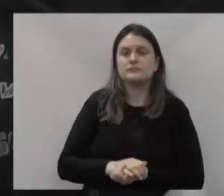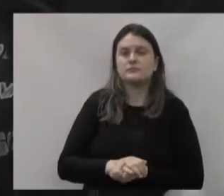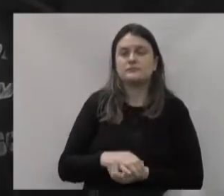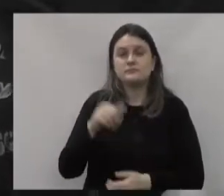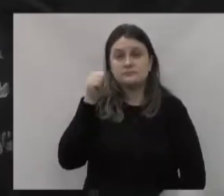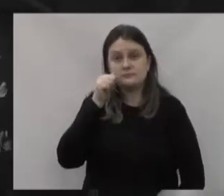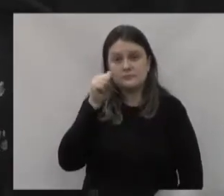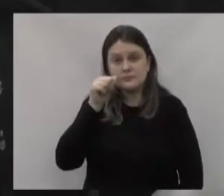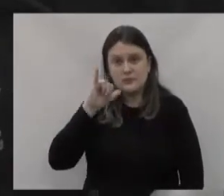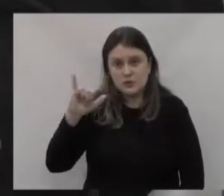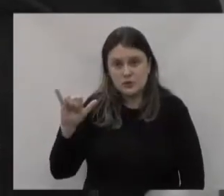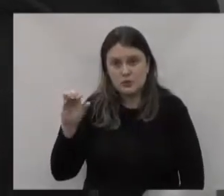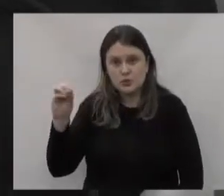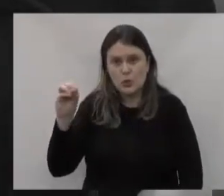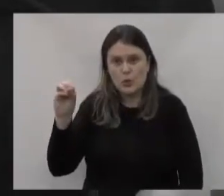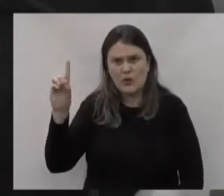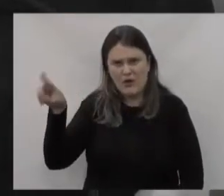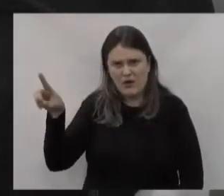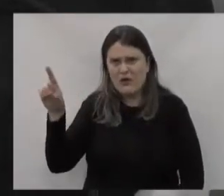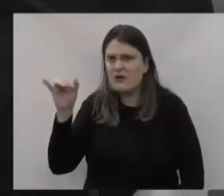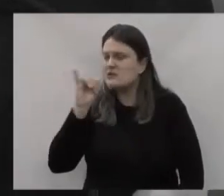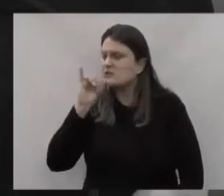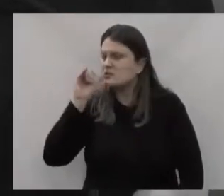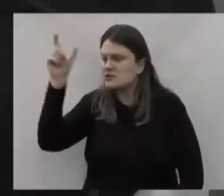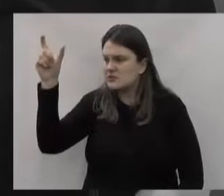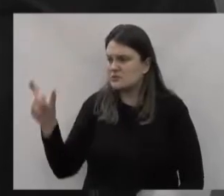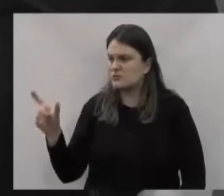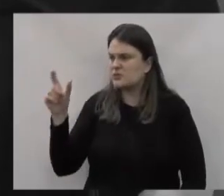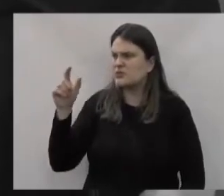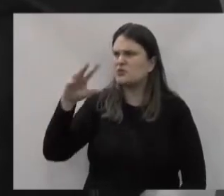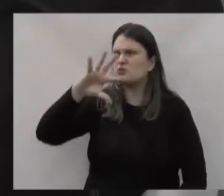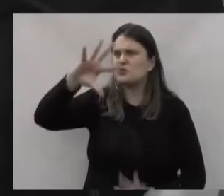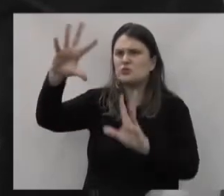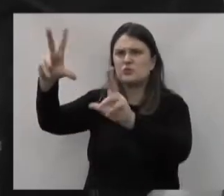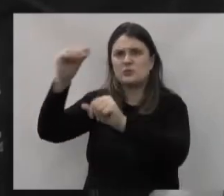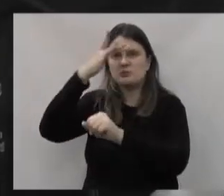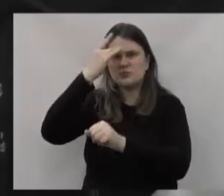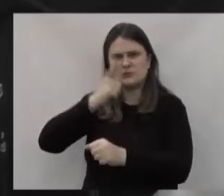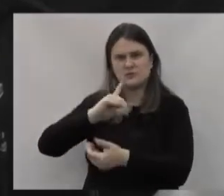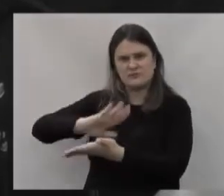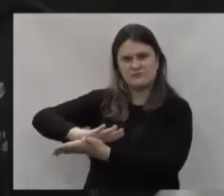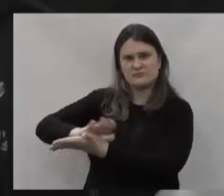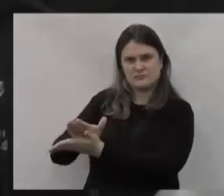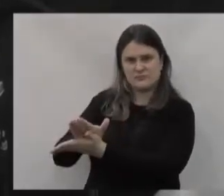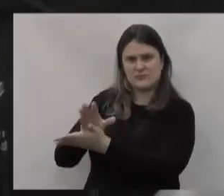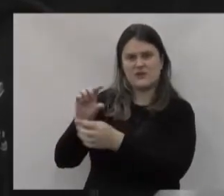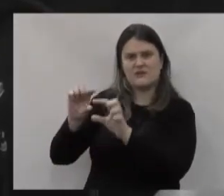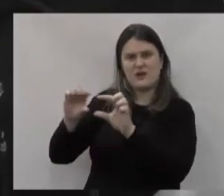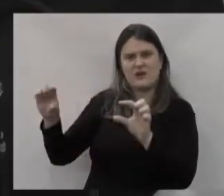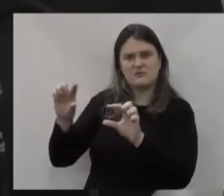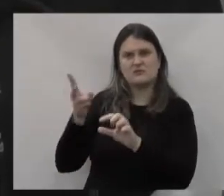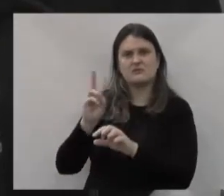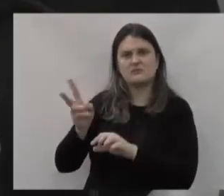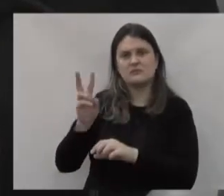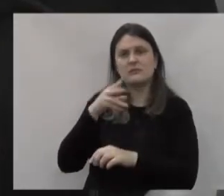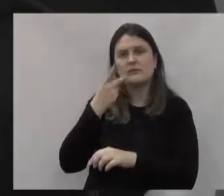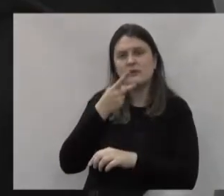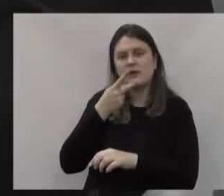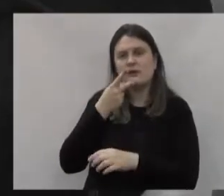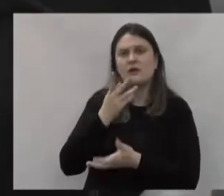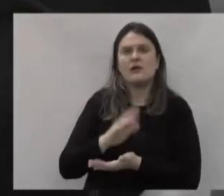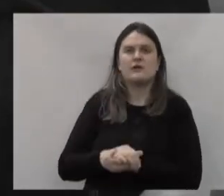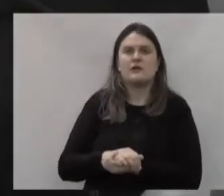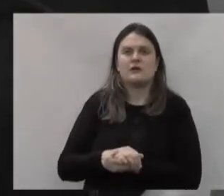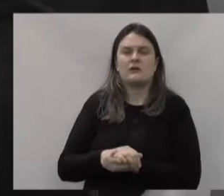A Jo é o exemplo de mulher que desperta todo o preconceito da sociedade. Aquela frase que sempre falam,